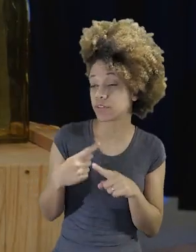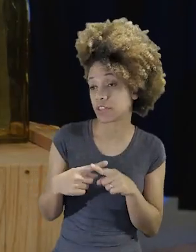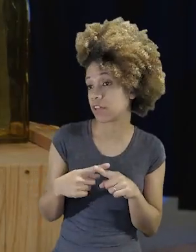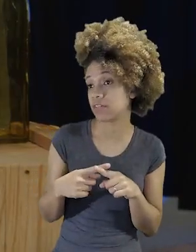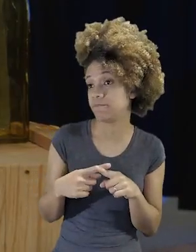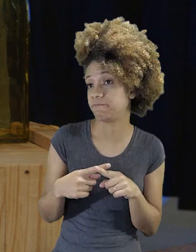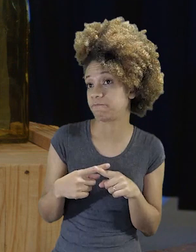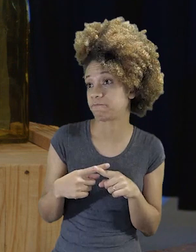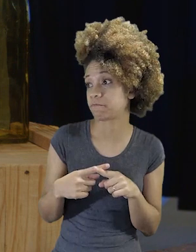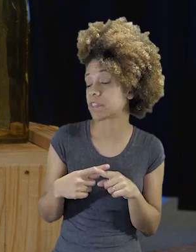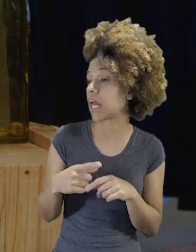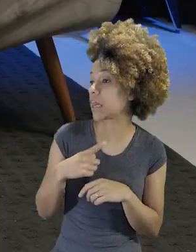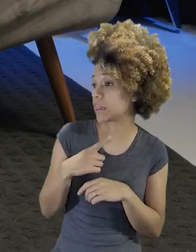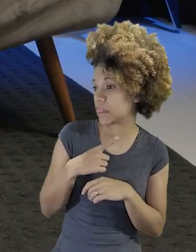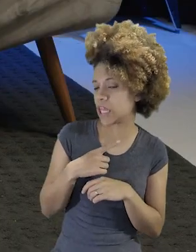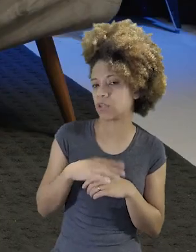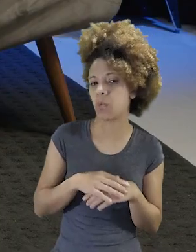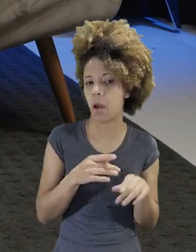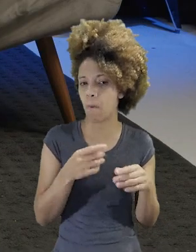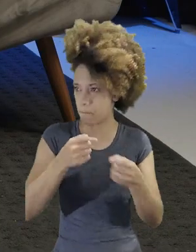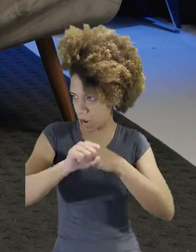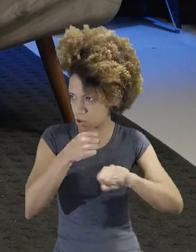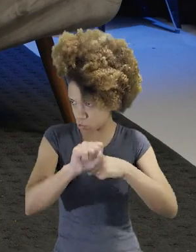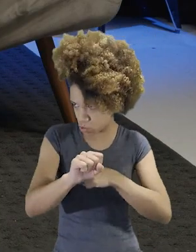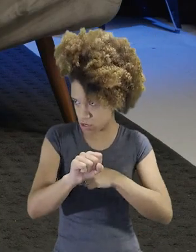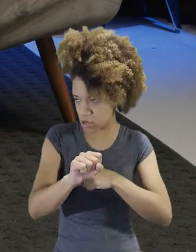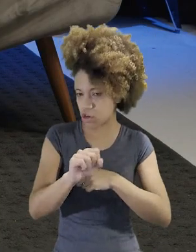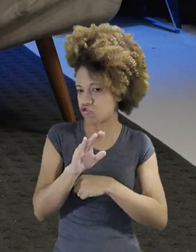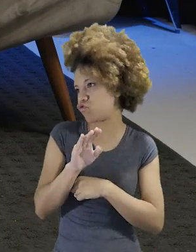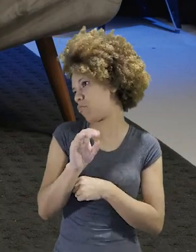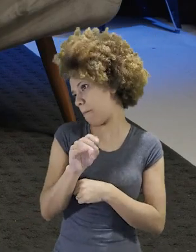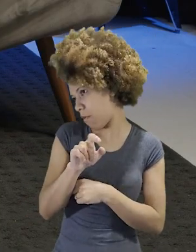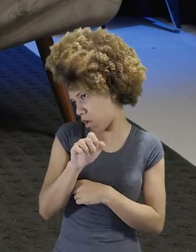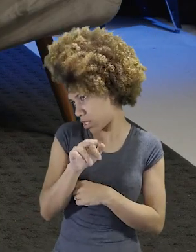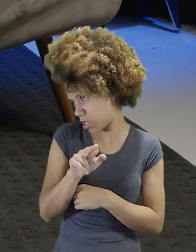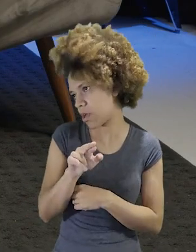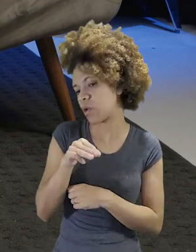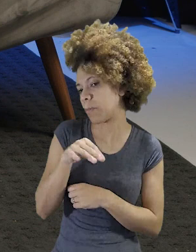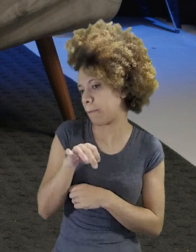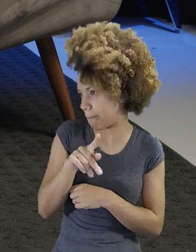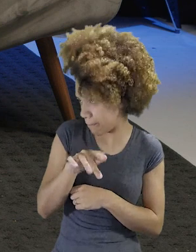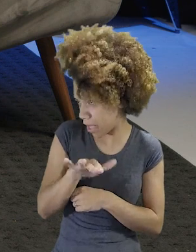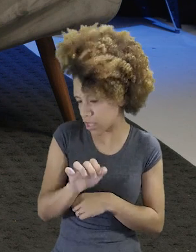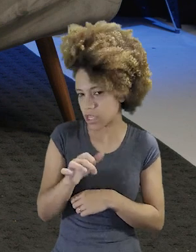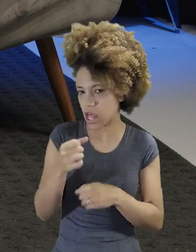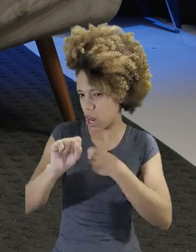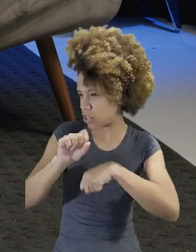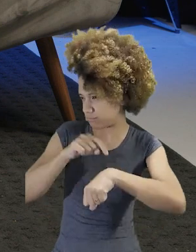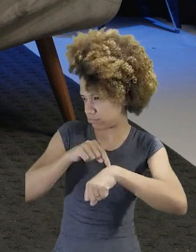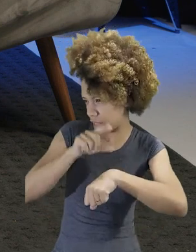é doido que E aí tem uma luta do Mike Tyson que o Tupac vai assistir